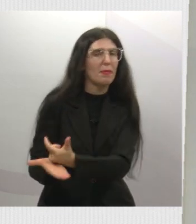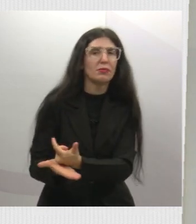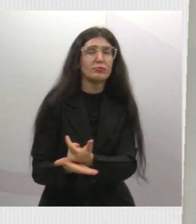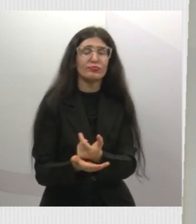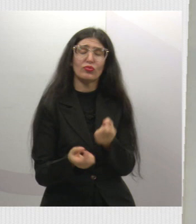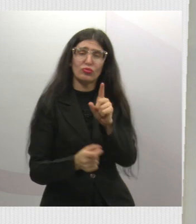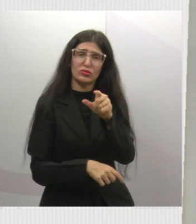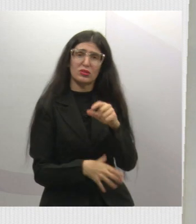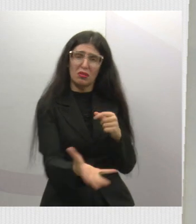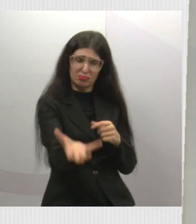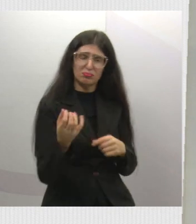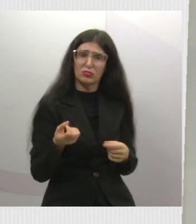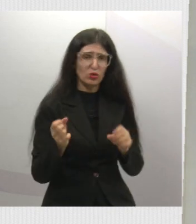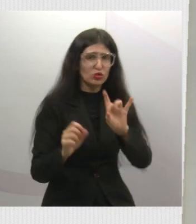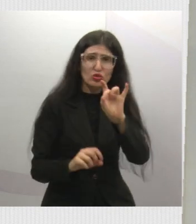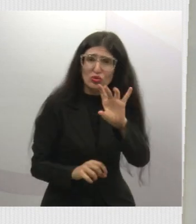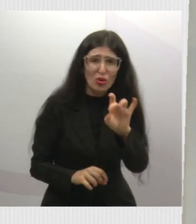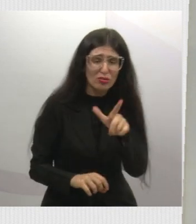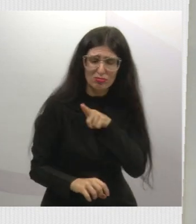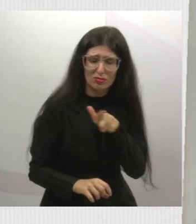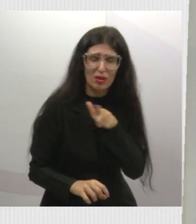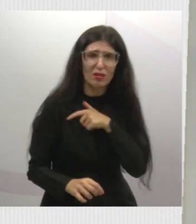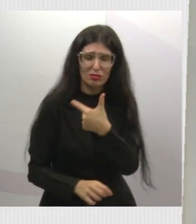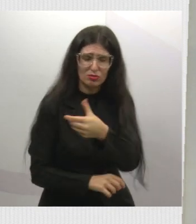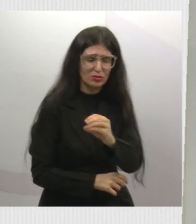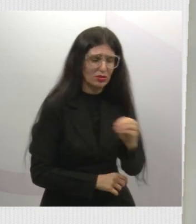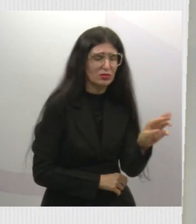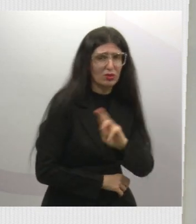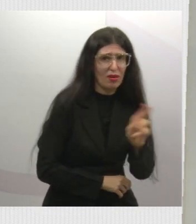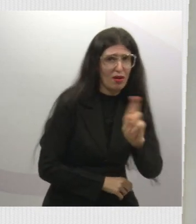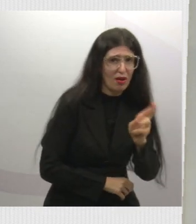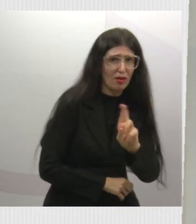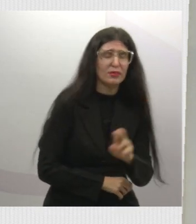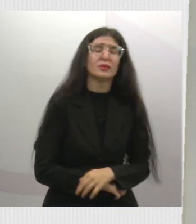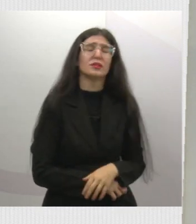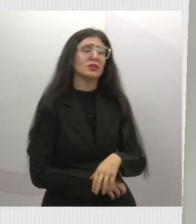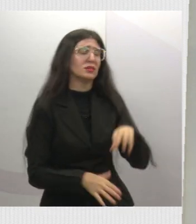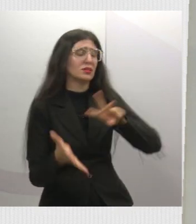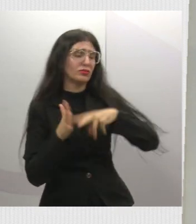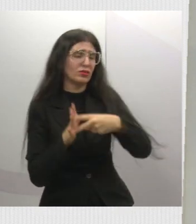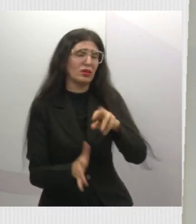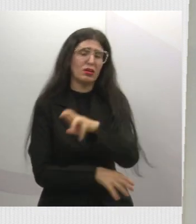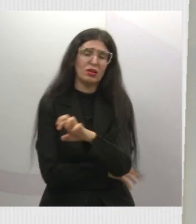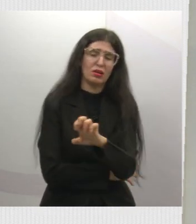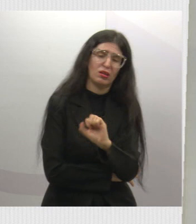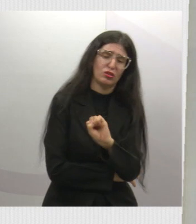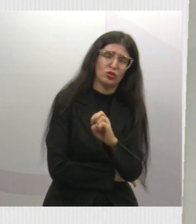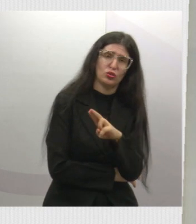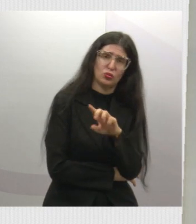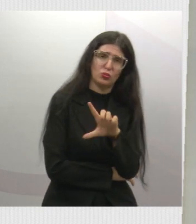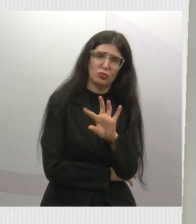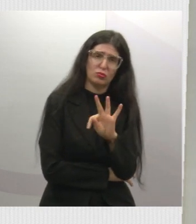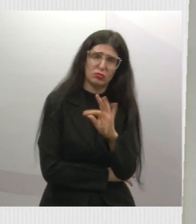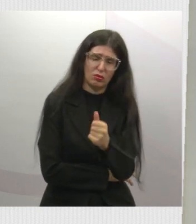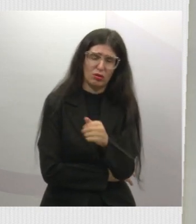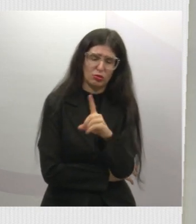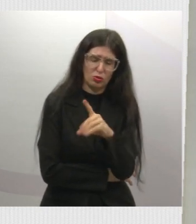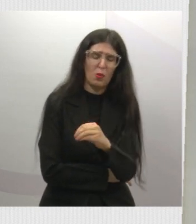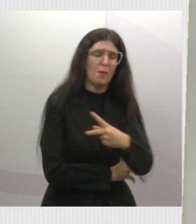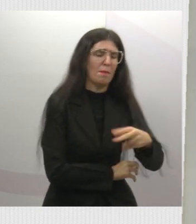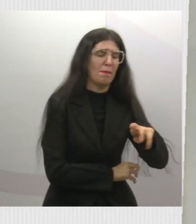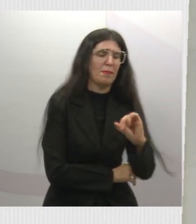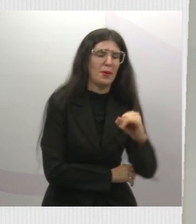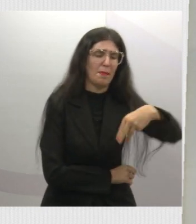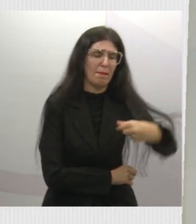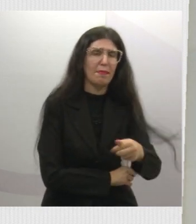R$200. Esse valor que sobra, ele é o seu resultado primário. Então, resultado primário é tudo o que você